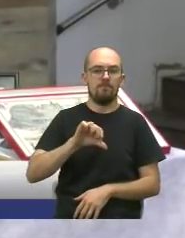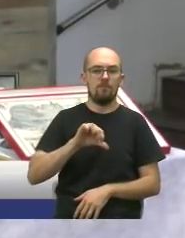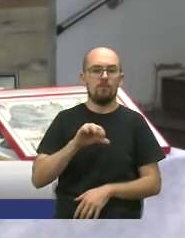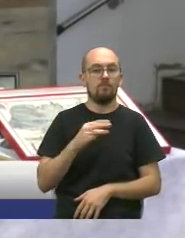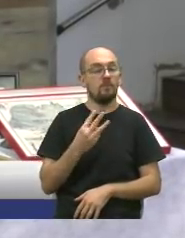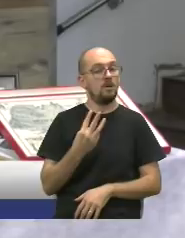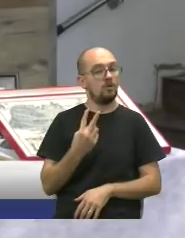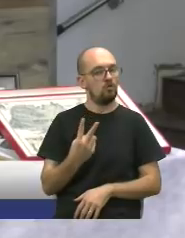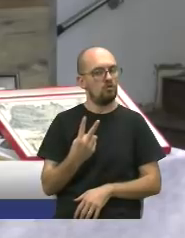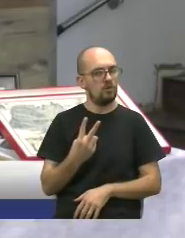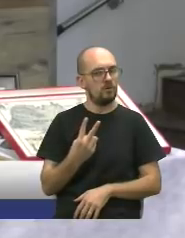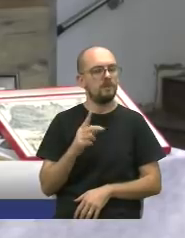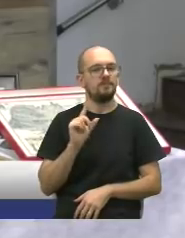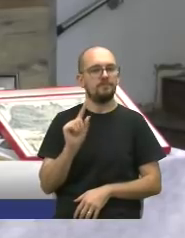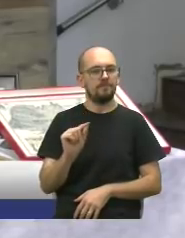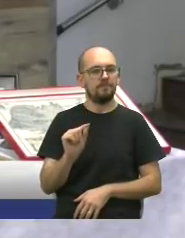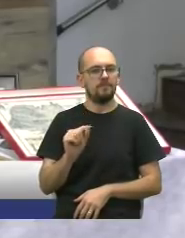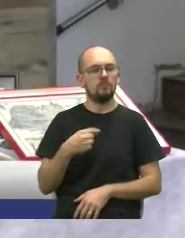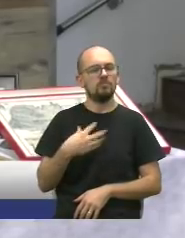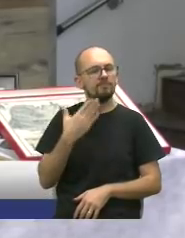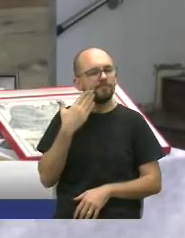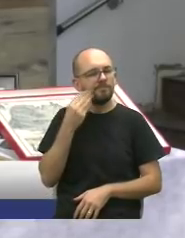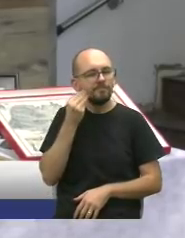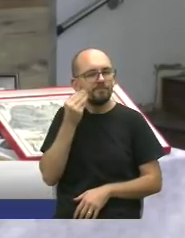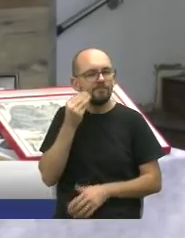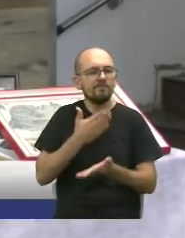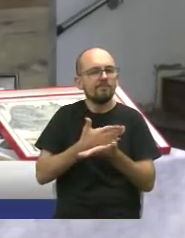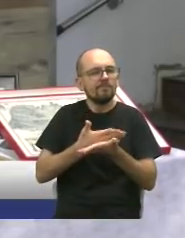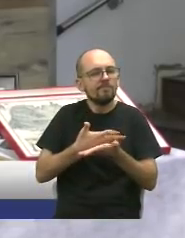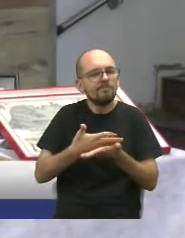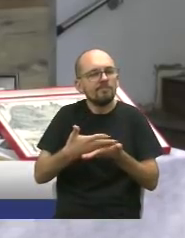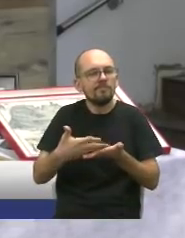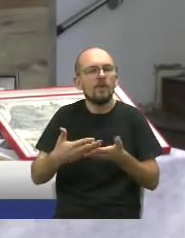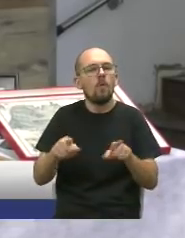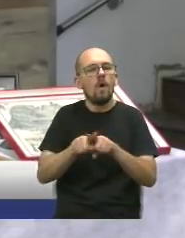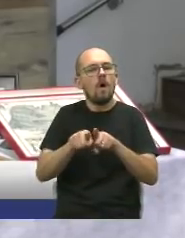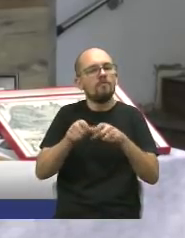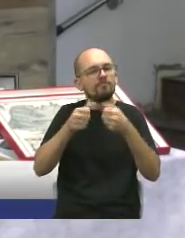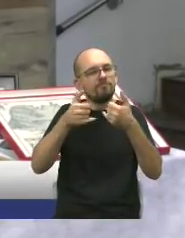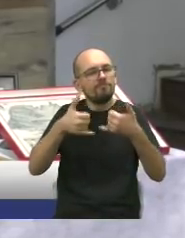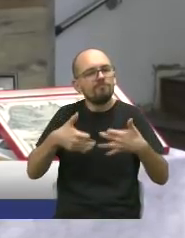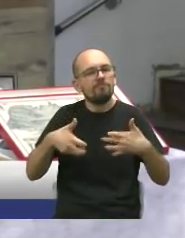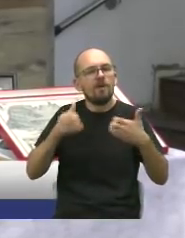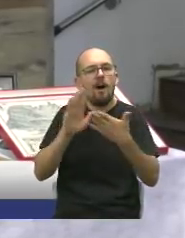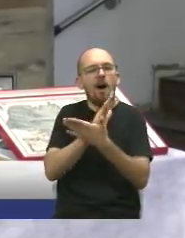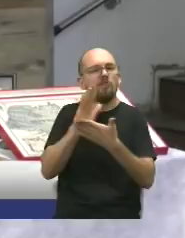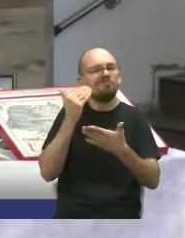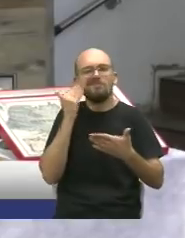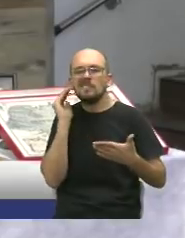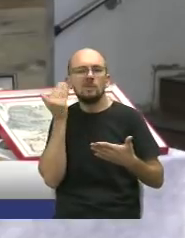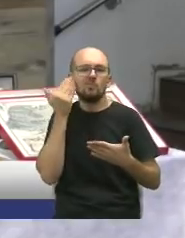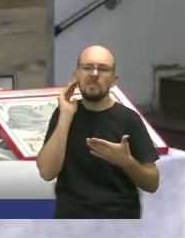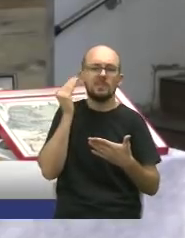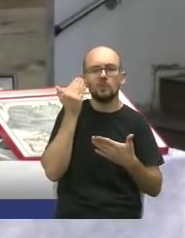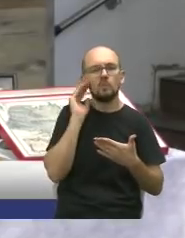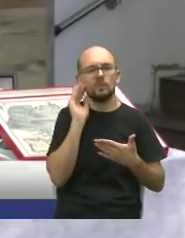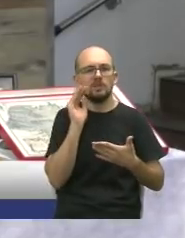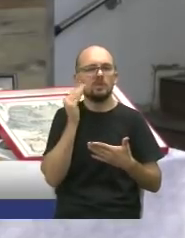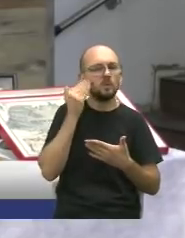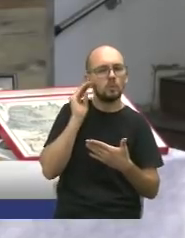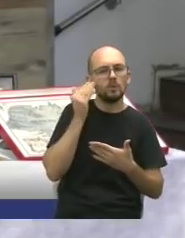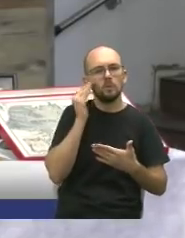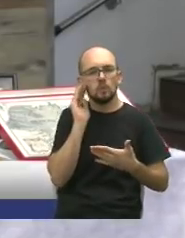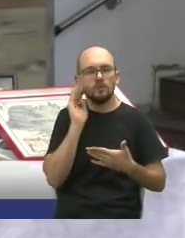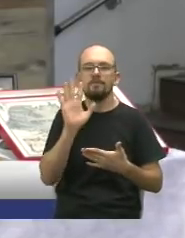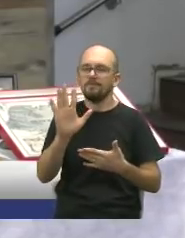aqui eu já começo a tentar desfazer nós cegos que podem aparecer. Está demorando, mas um dia vai